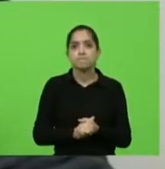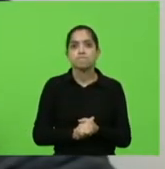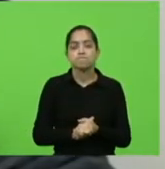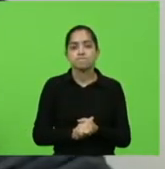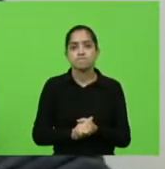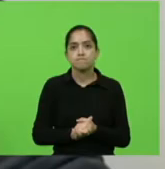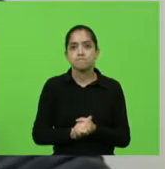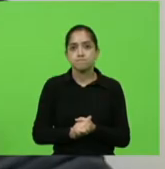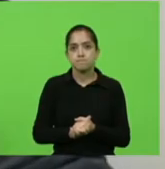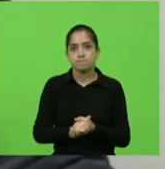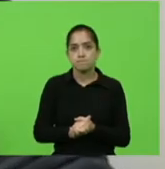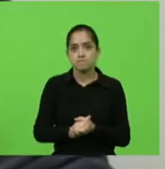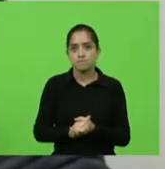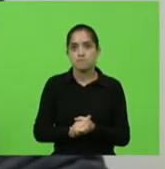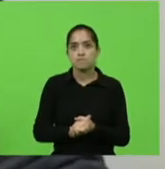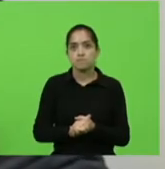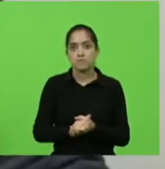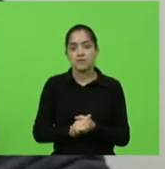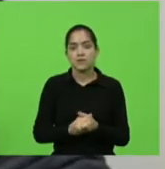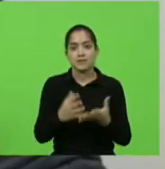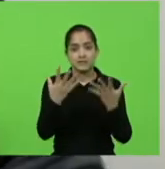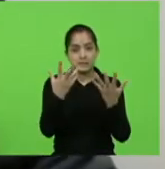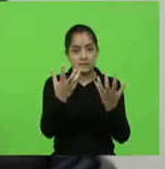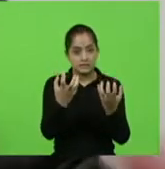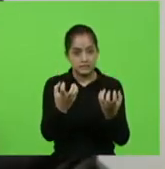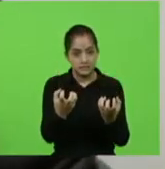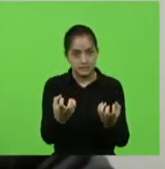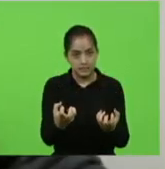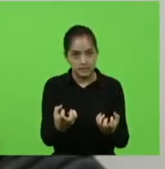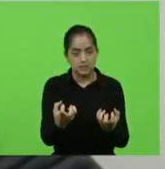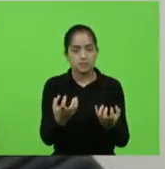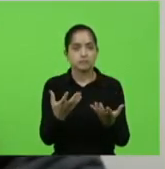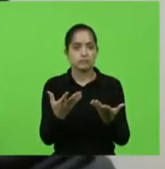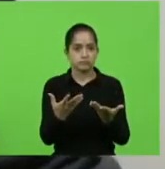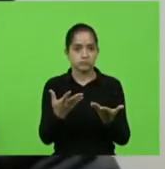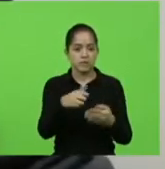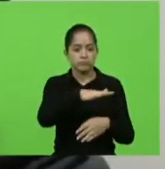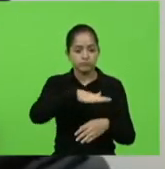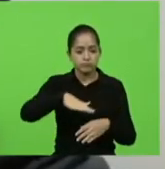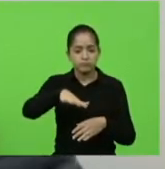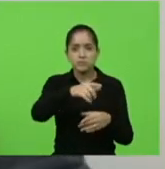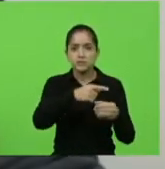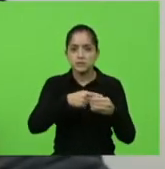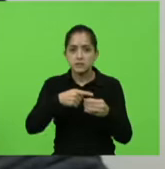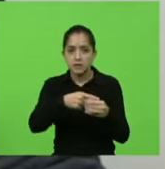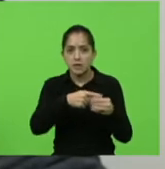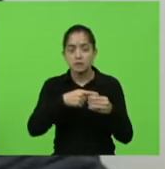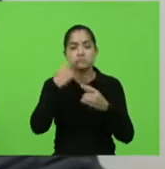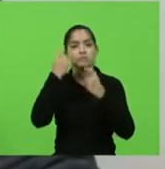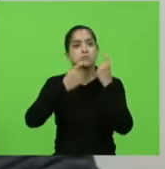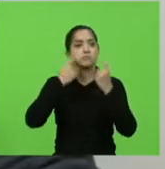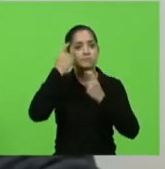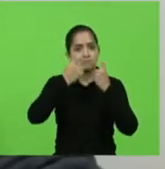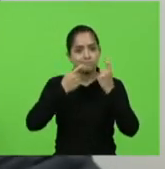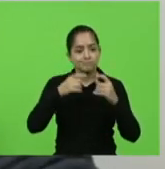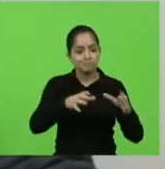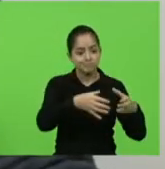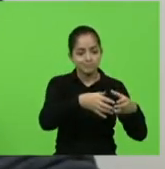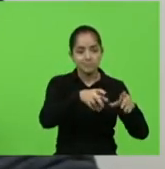situação de estiagem e que tem preocupado enormemente nossos